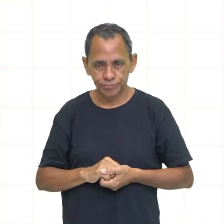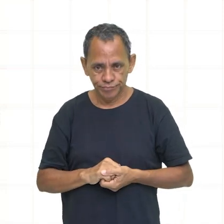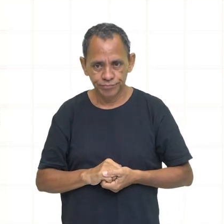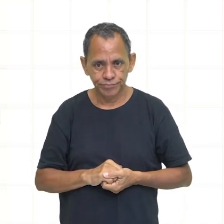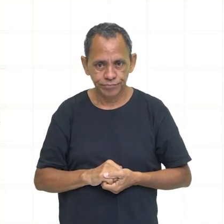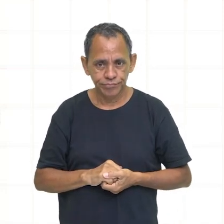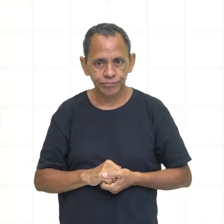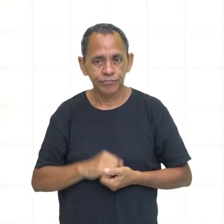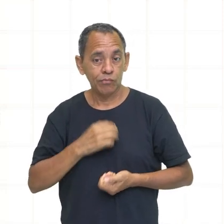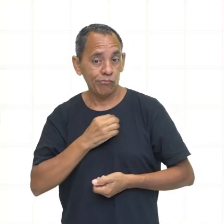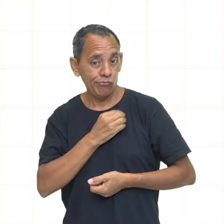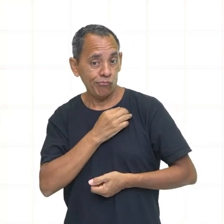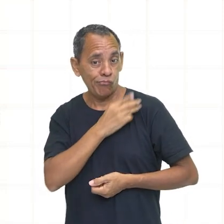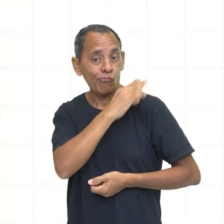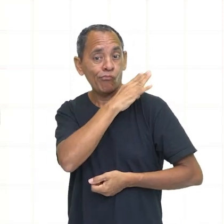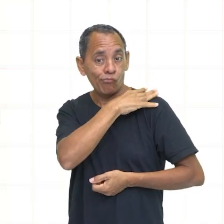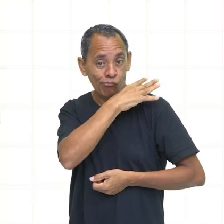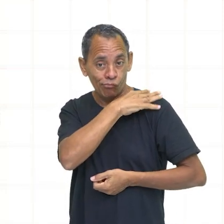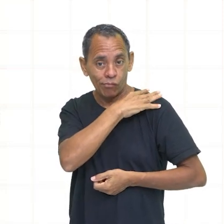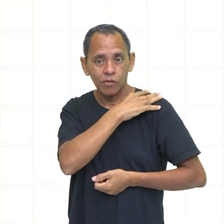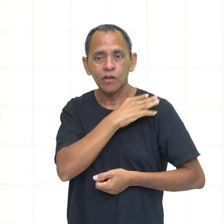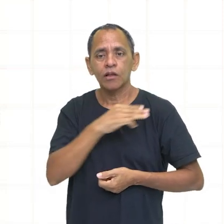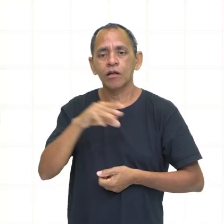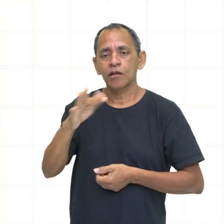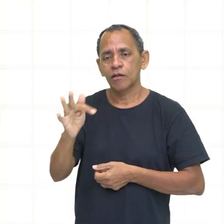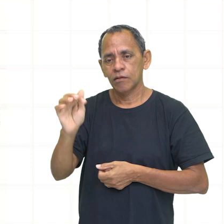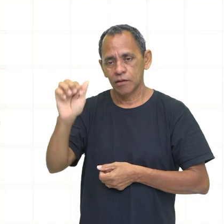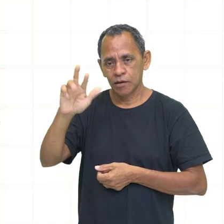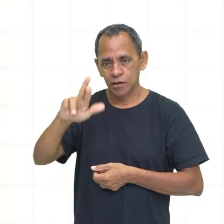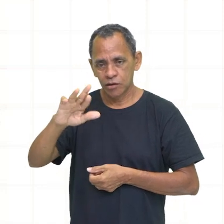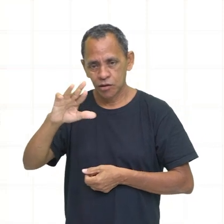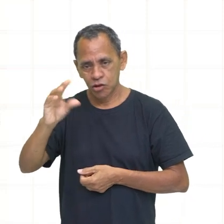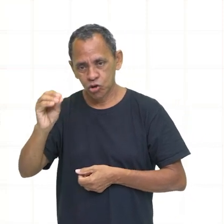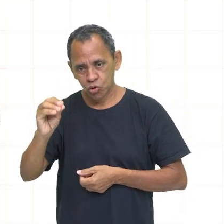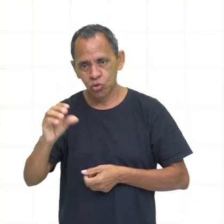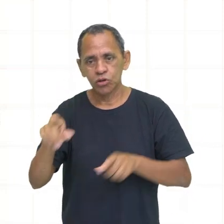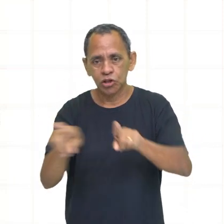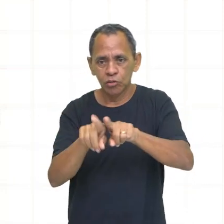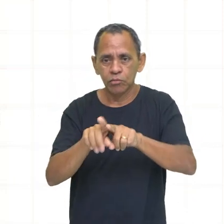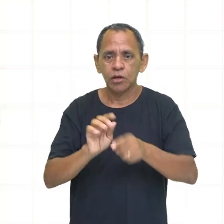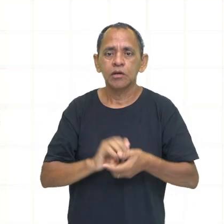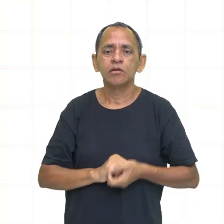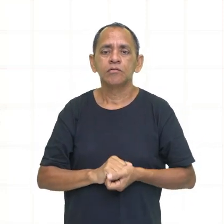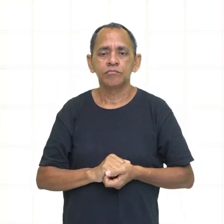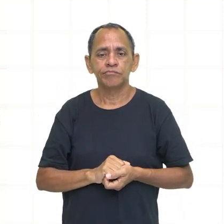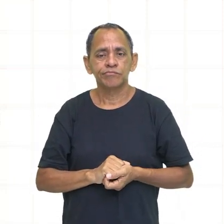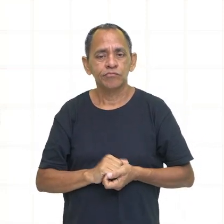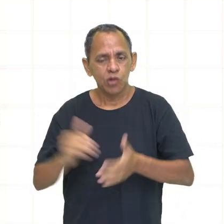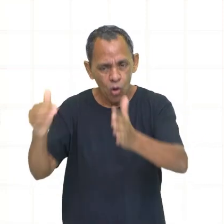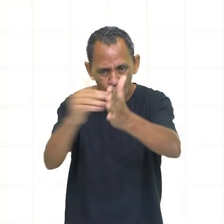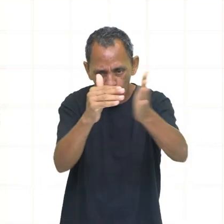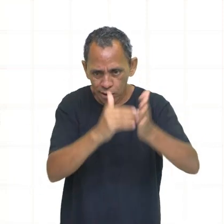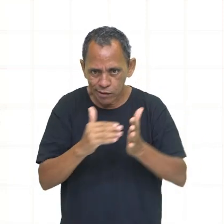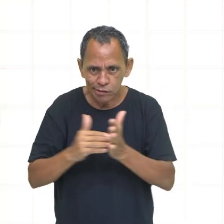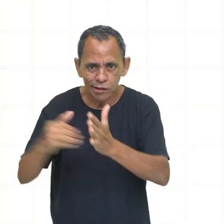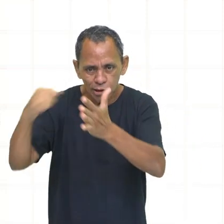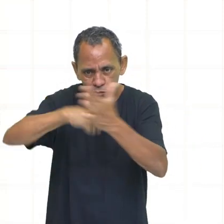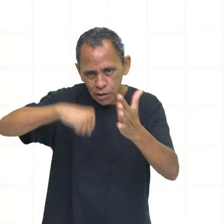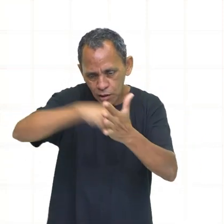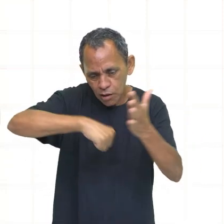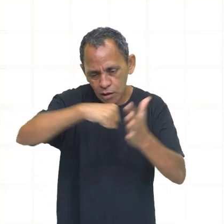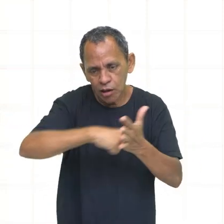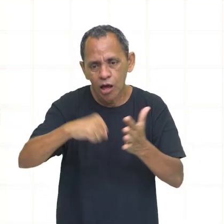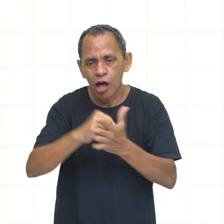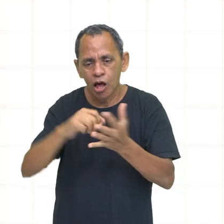como Marechal de Ferro. Consolidou a República, enfrentando várias revoltas